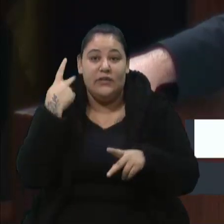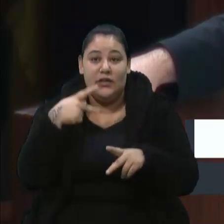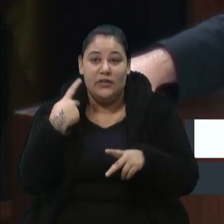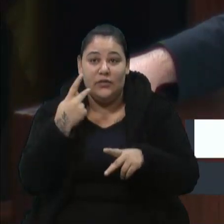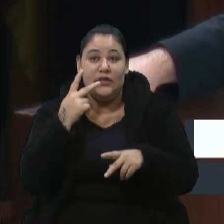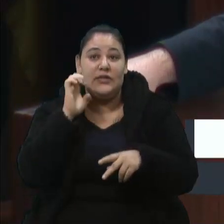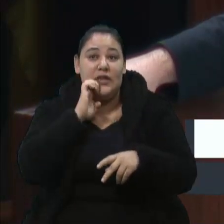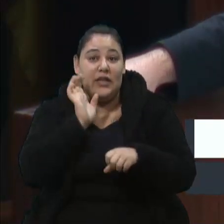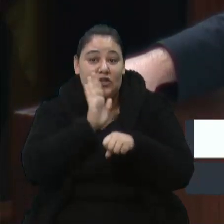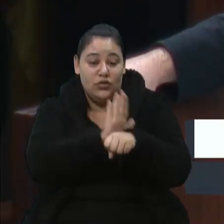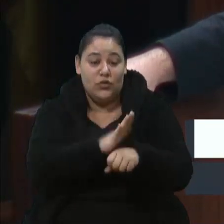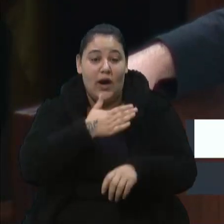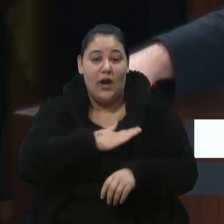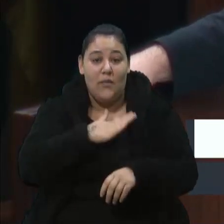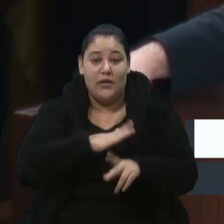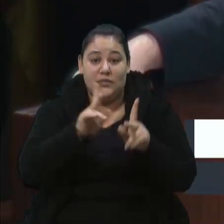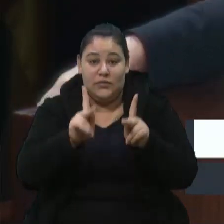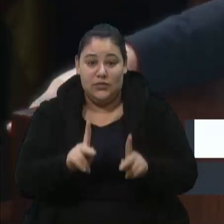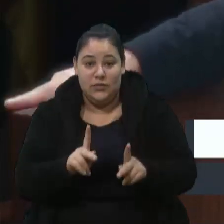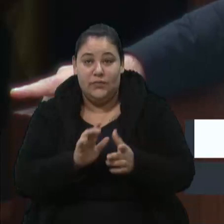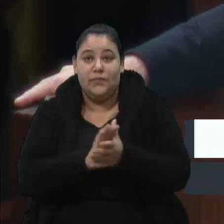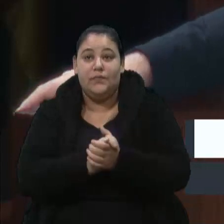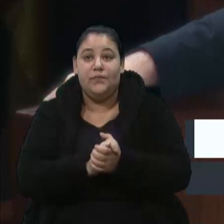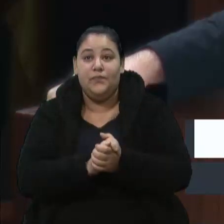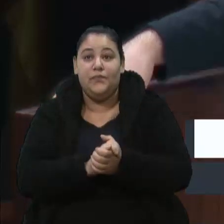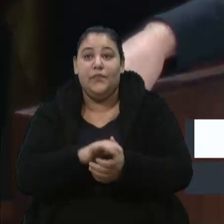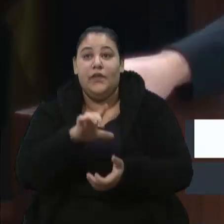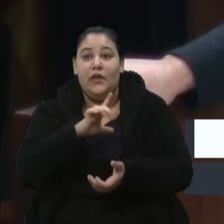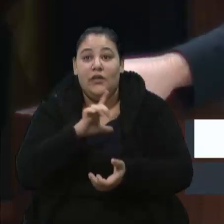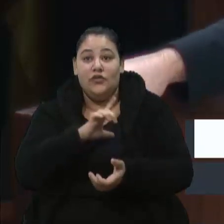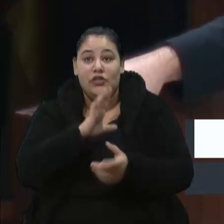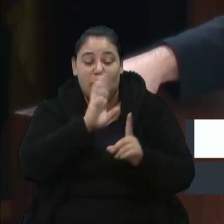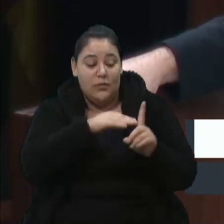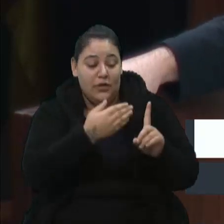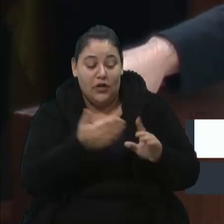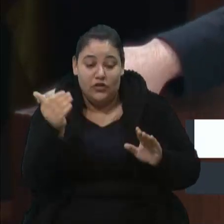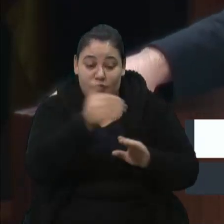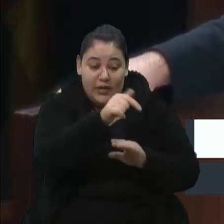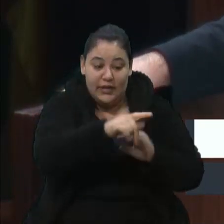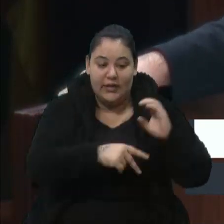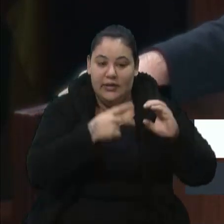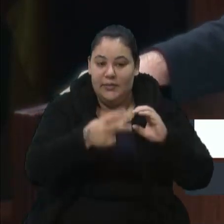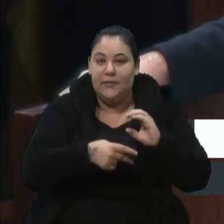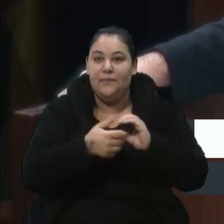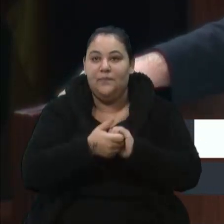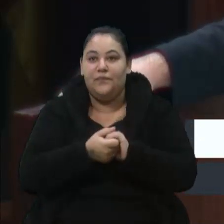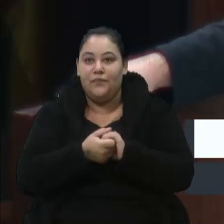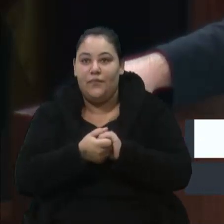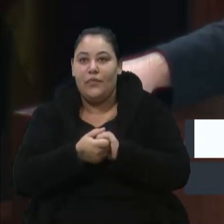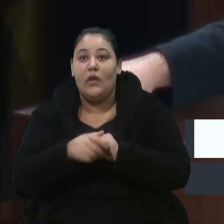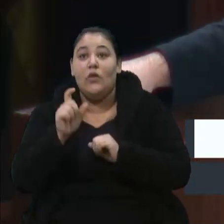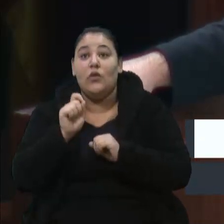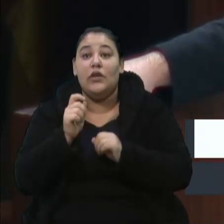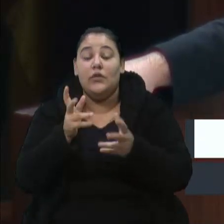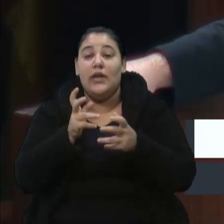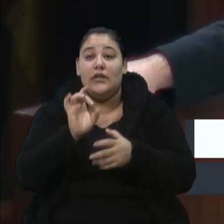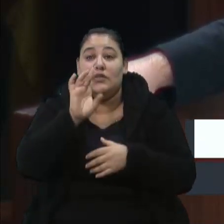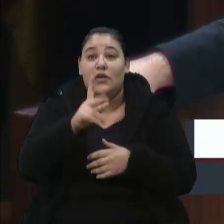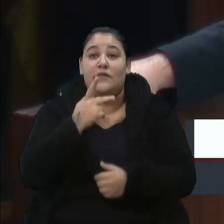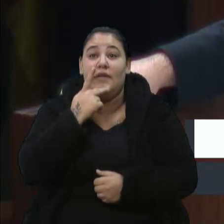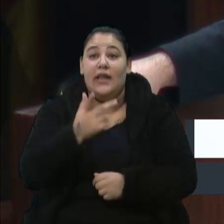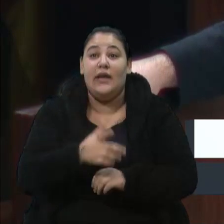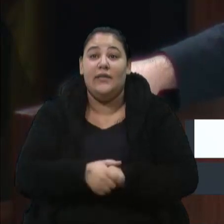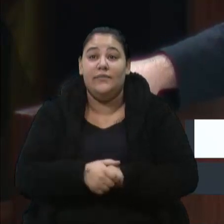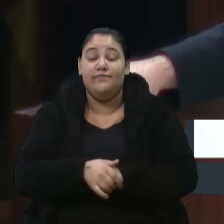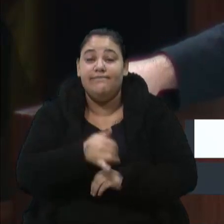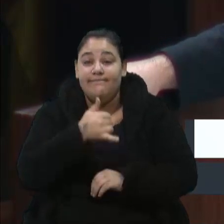audiência pública. E eu, como tinha a homenagem aqui, eu vim para o plenário da Câmara. Então, o que eu quero só dizer é o seguinte, que foi um